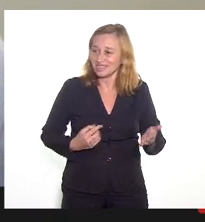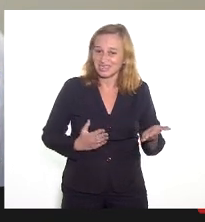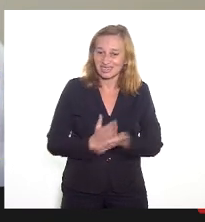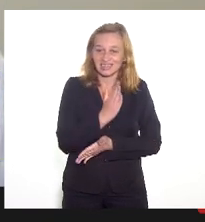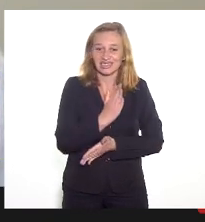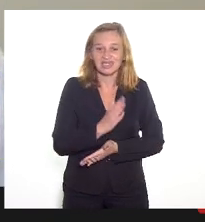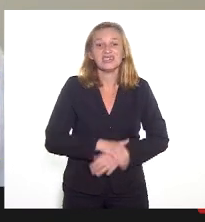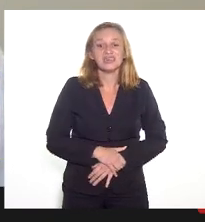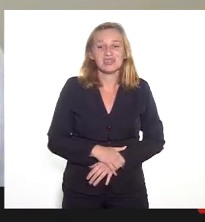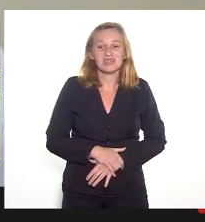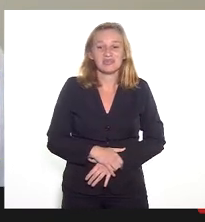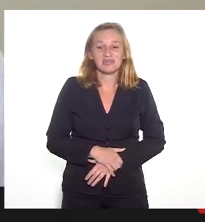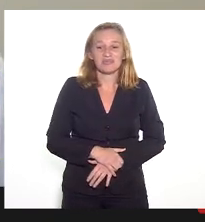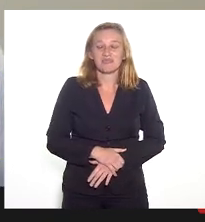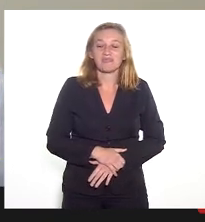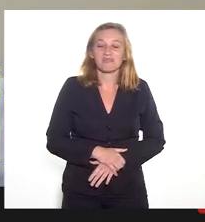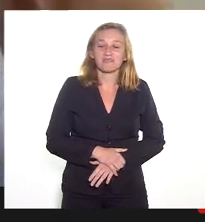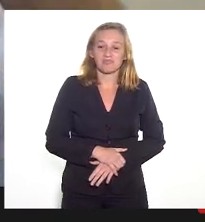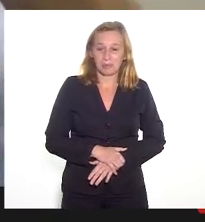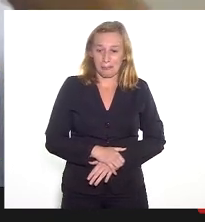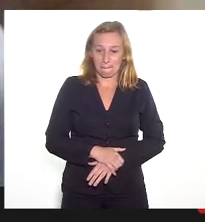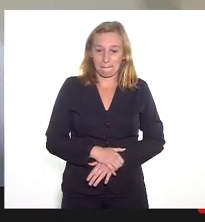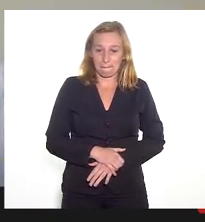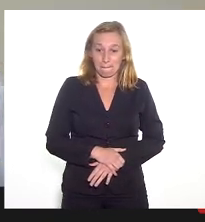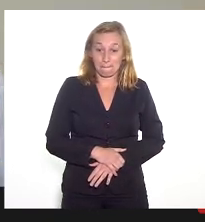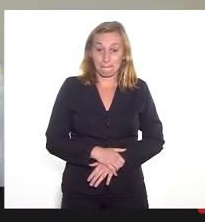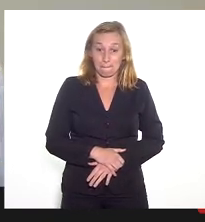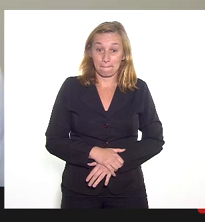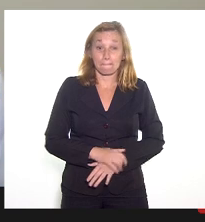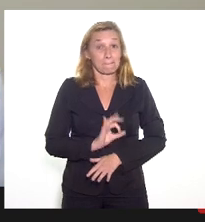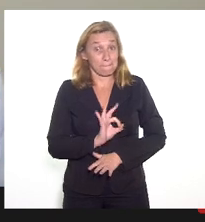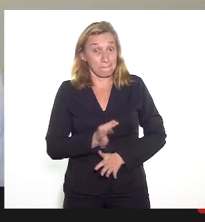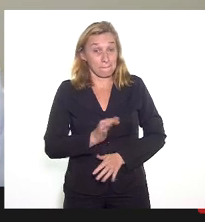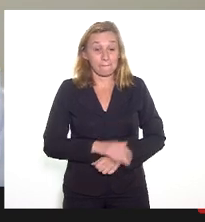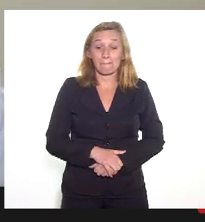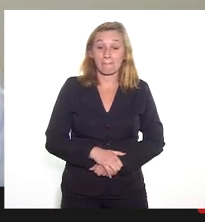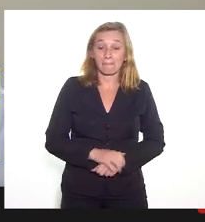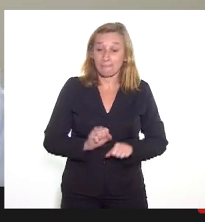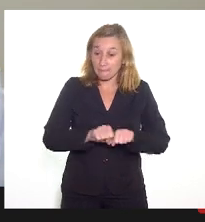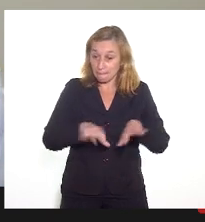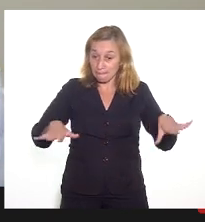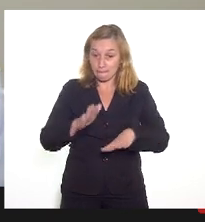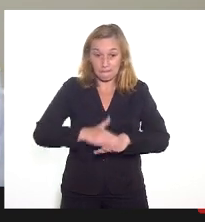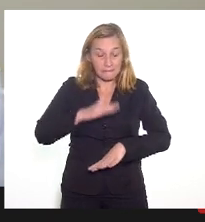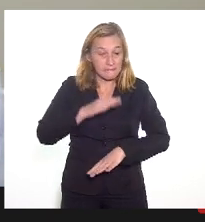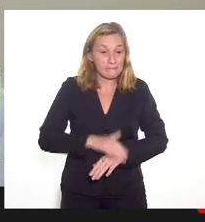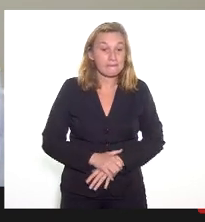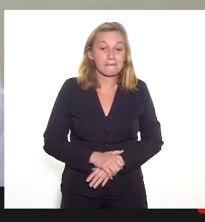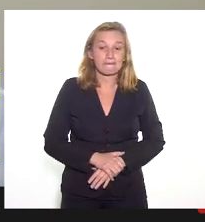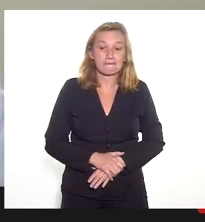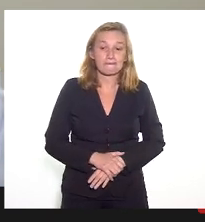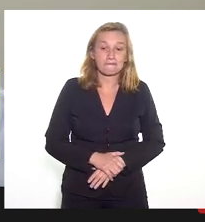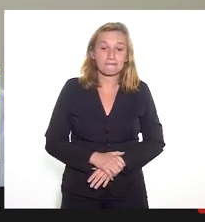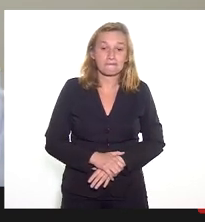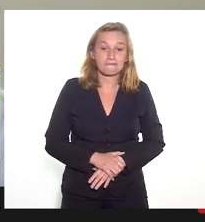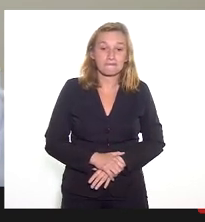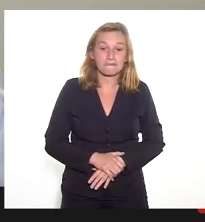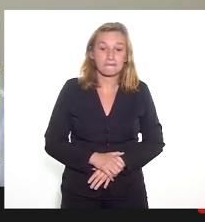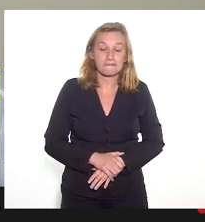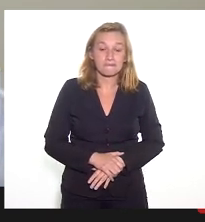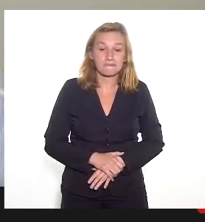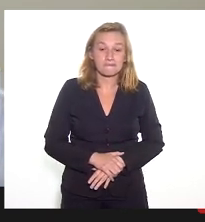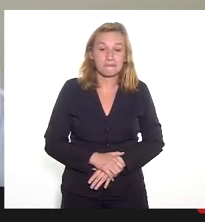tarefas e agendas da nossa frente parlamentar. Obviamente, ampliar ao máximo a adesão à frente parlamentar no